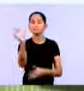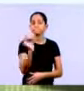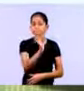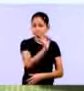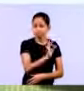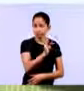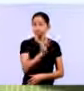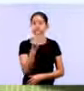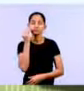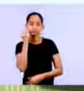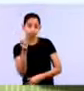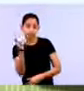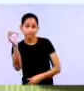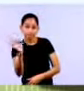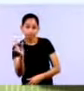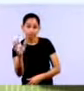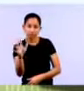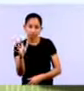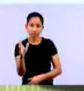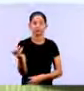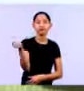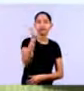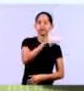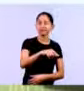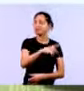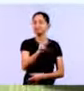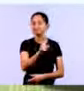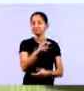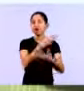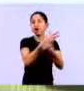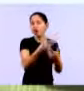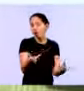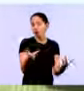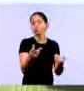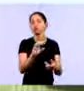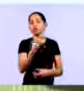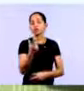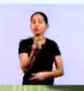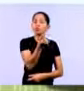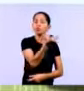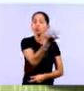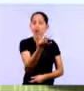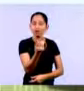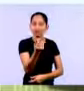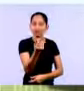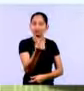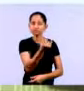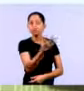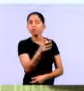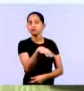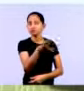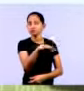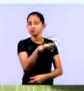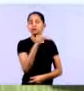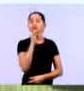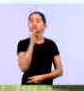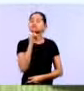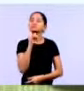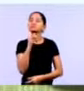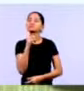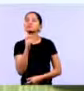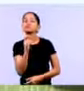E a base de cálculo vai ser sempre o objeto ou o valor sobre o qual a alíquota é calculada. Então, por exemplo, sobre